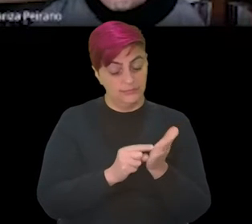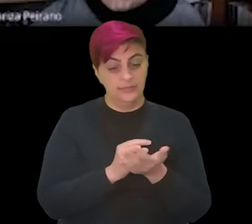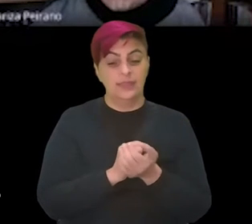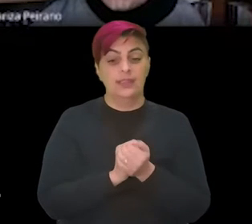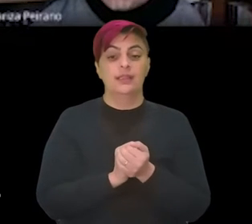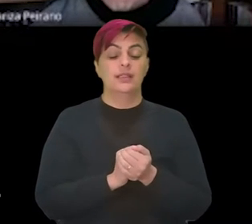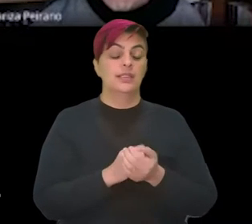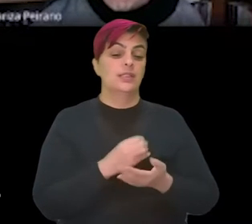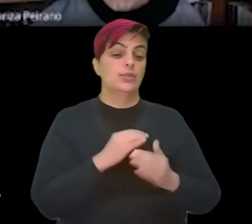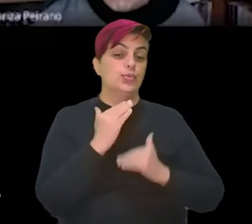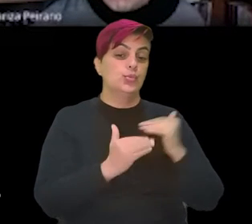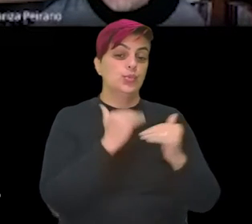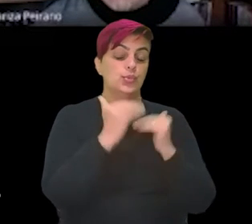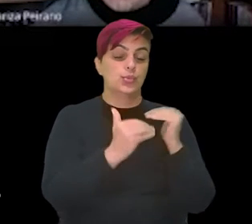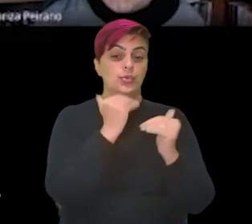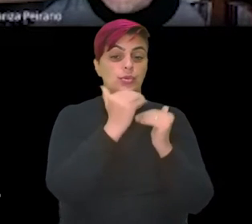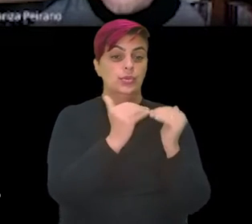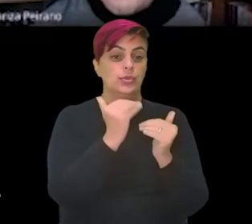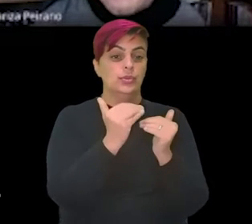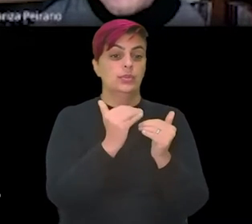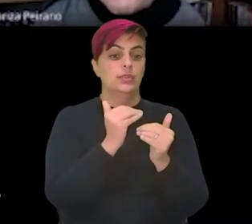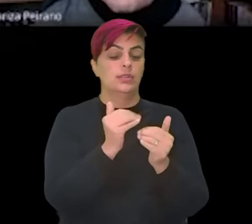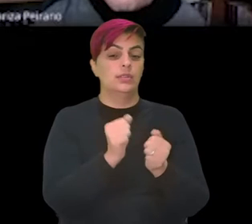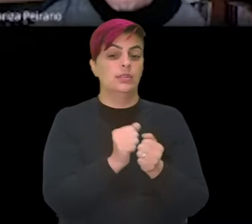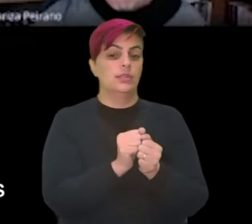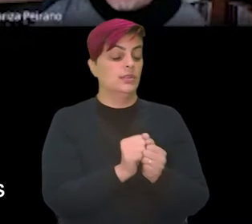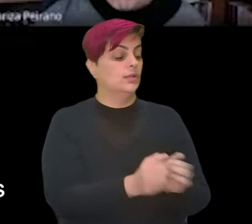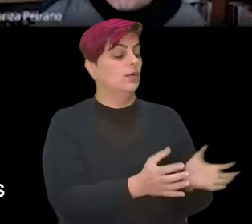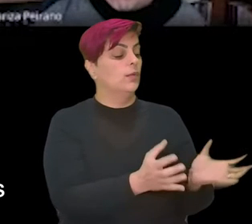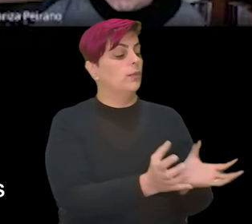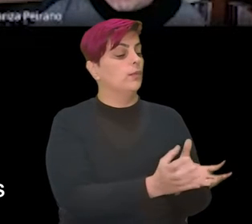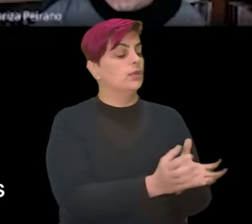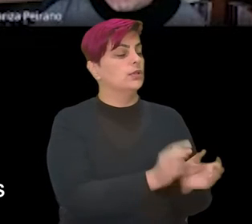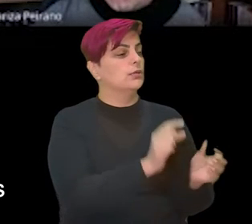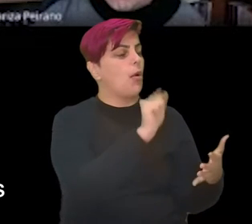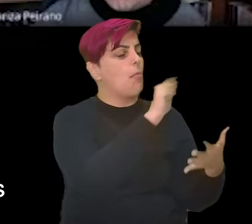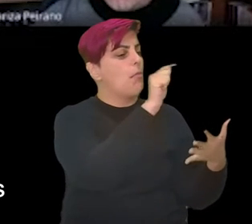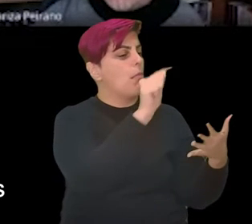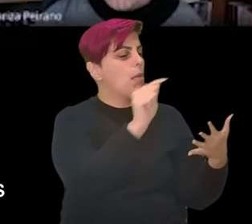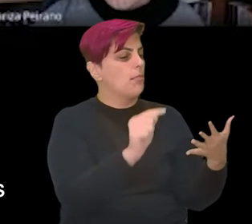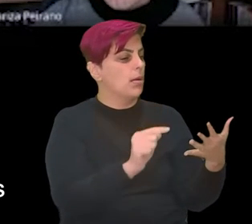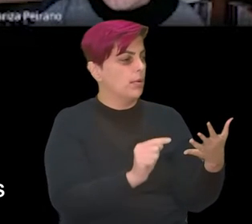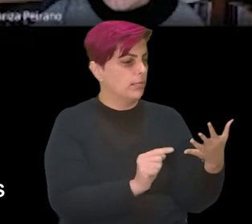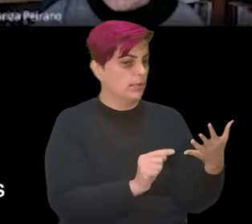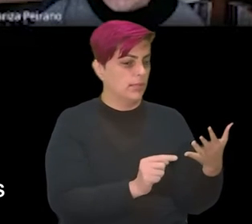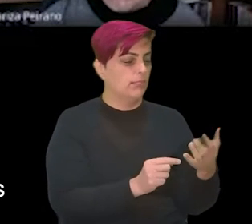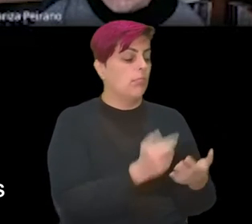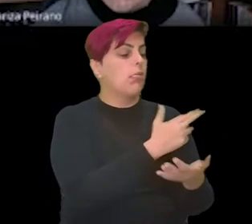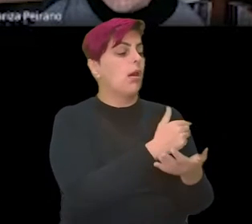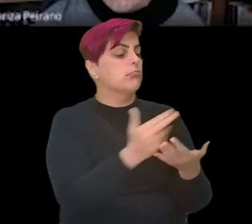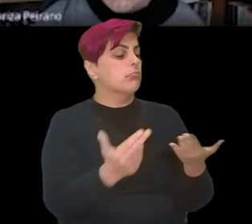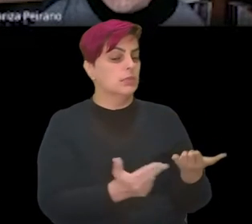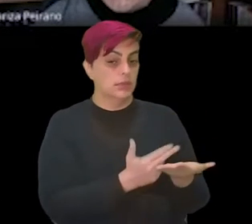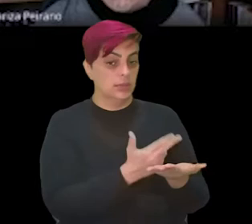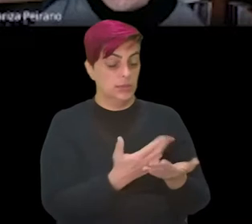pesquisa desenvolvendo um recenseamento da aldeia. Ele anotava genealogias, esboçava desenhos